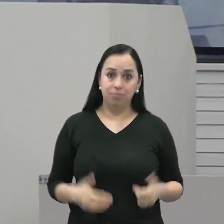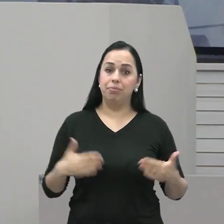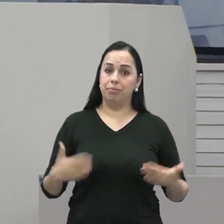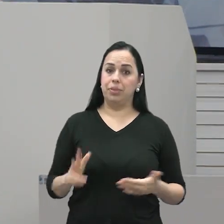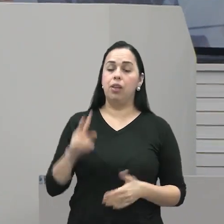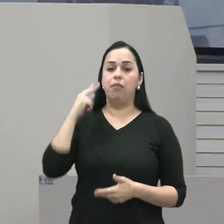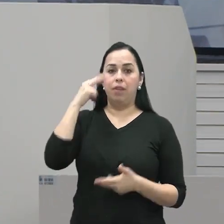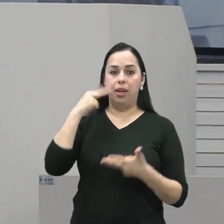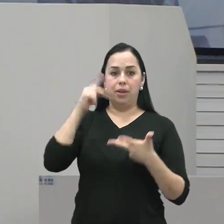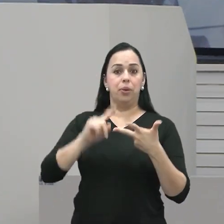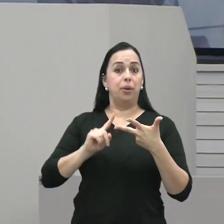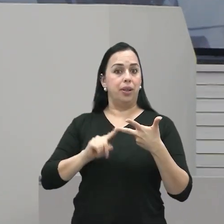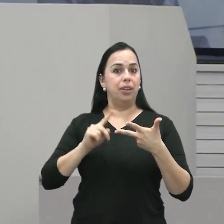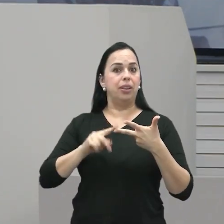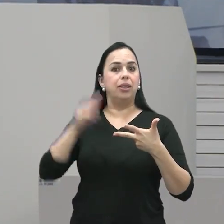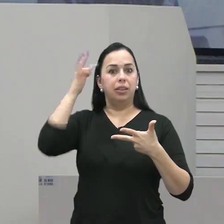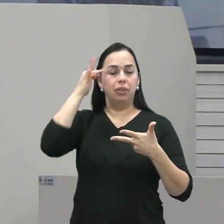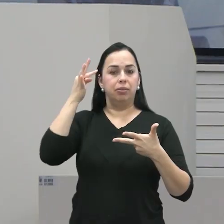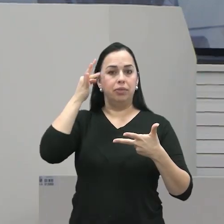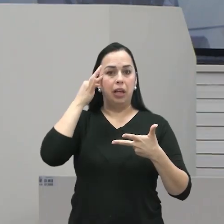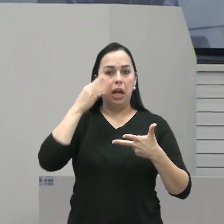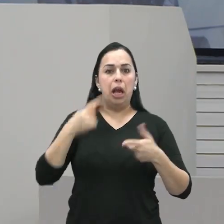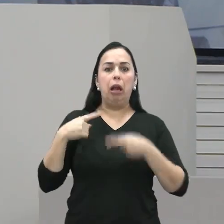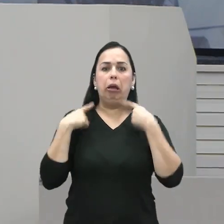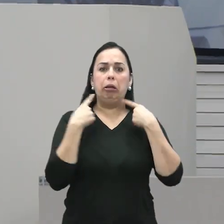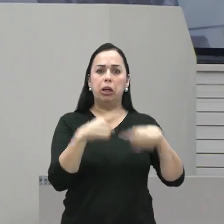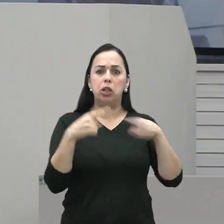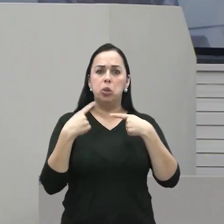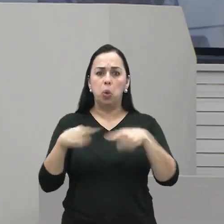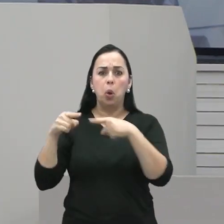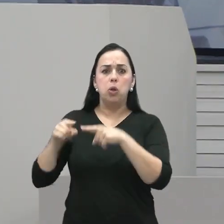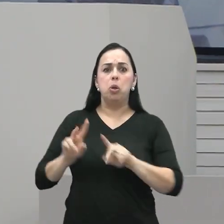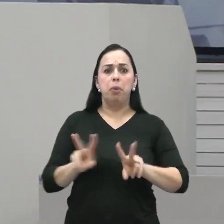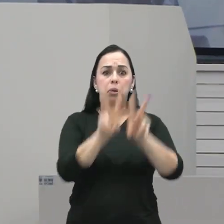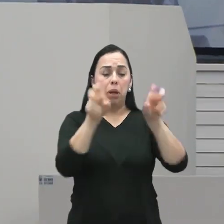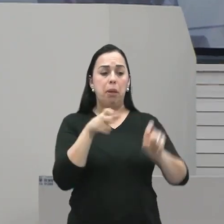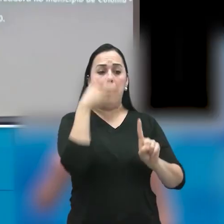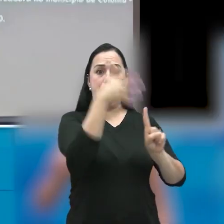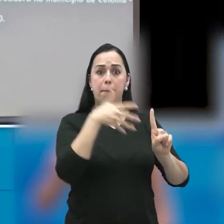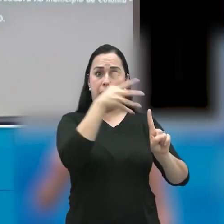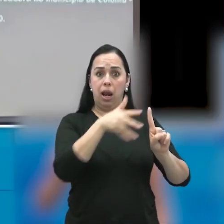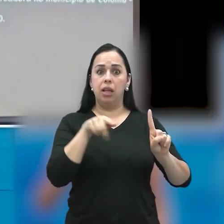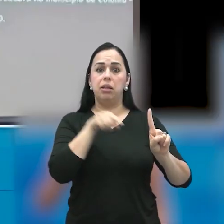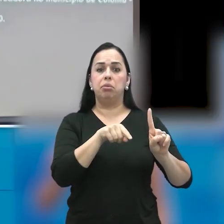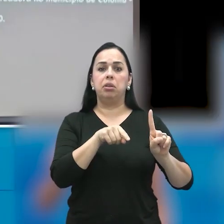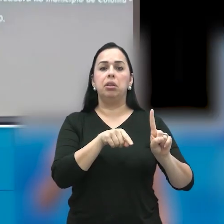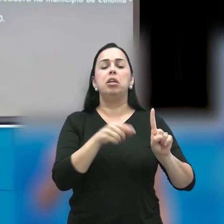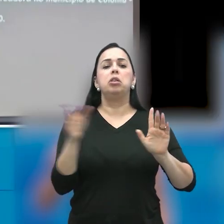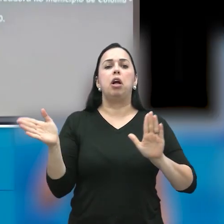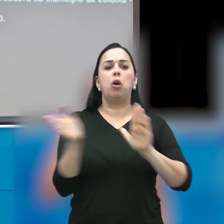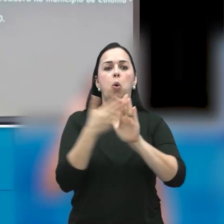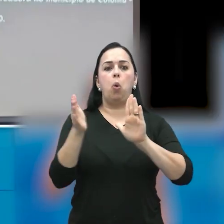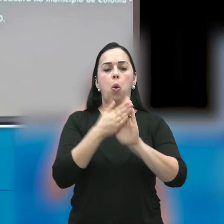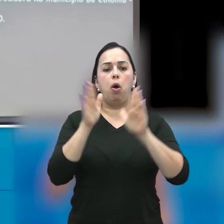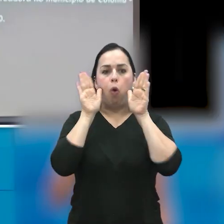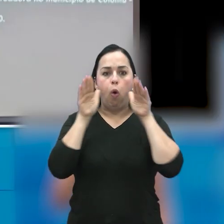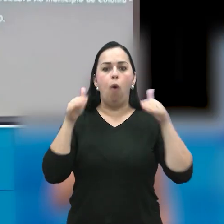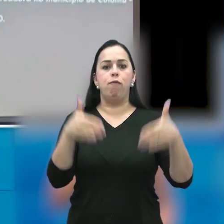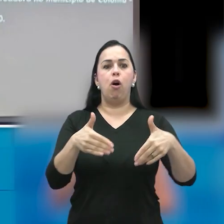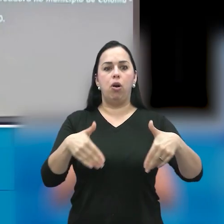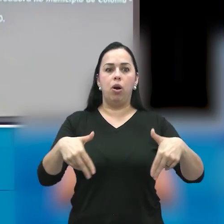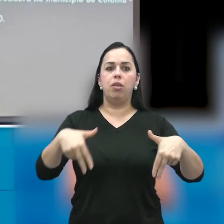Tomás Henrique fez críticas a uma palestra realizada pela Fundação Cultural, que teria conteúdo pautado